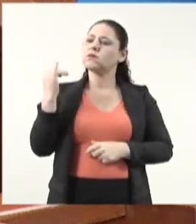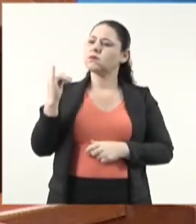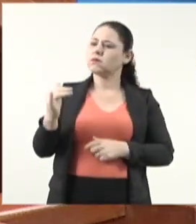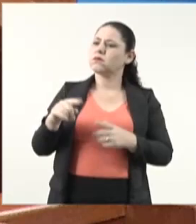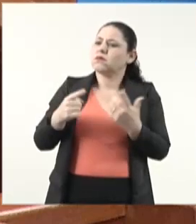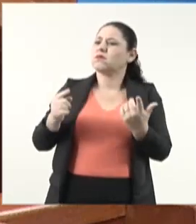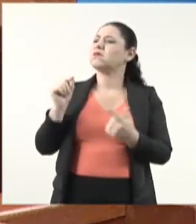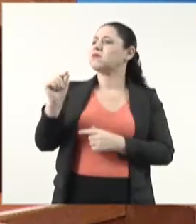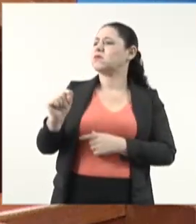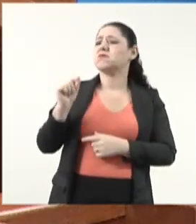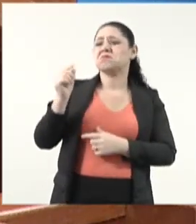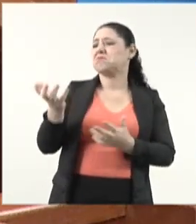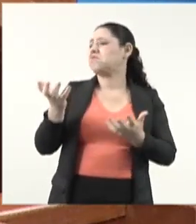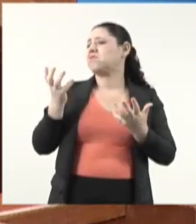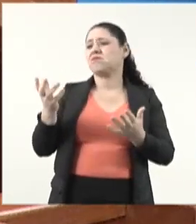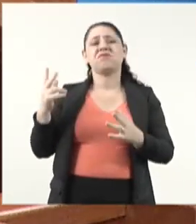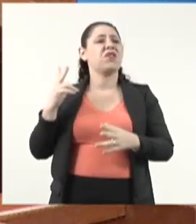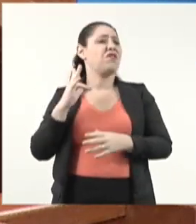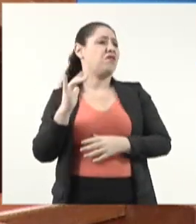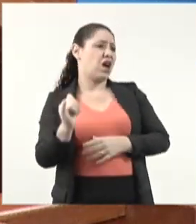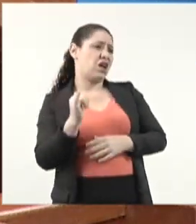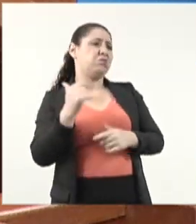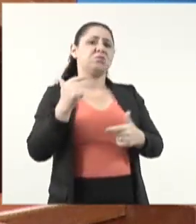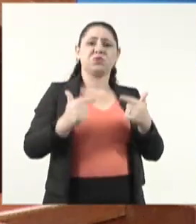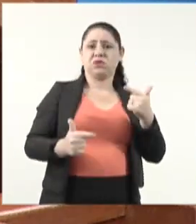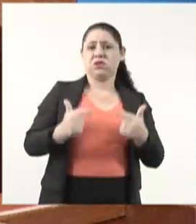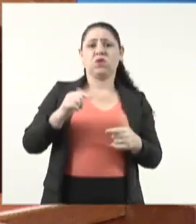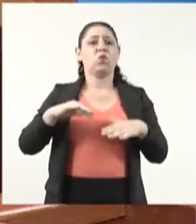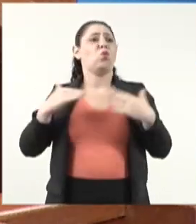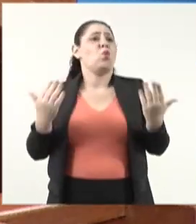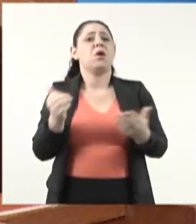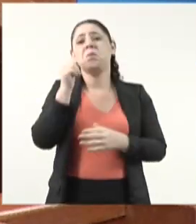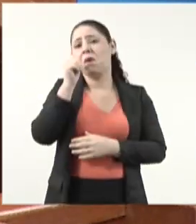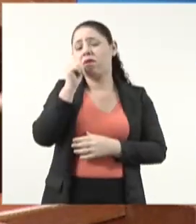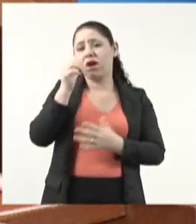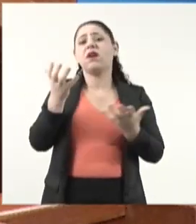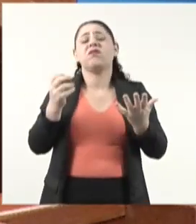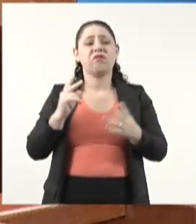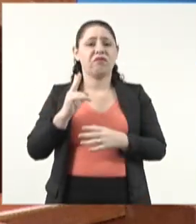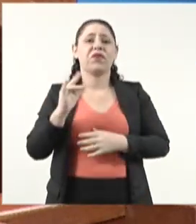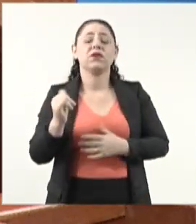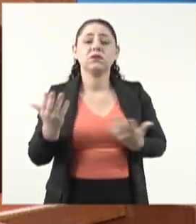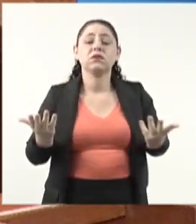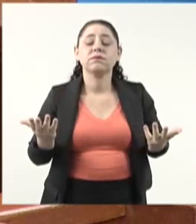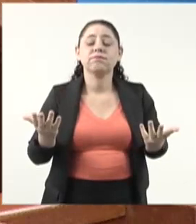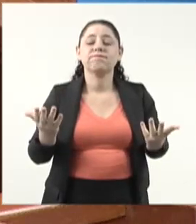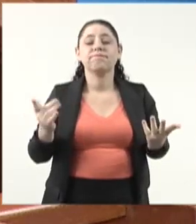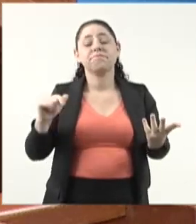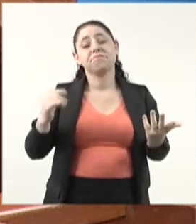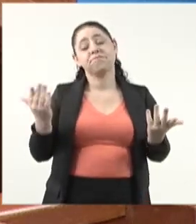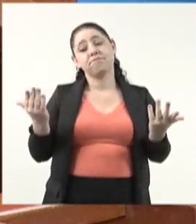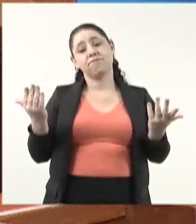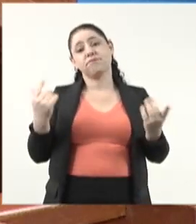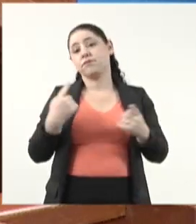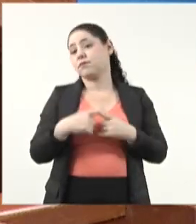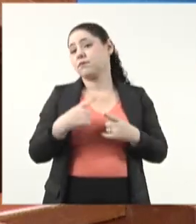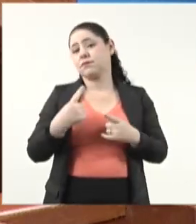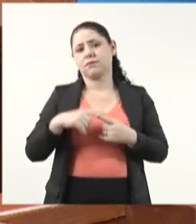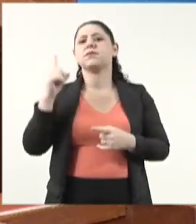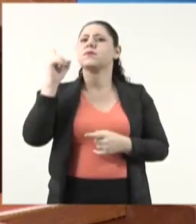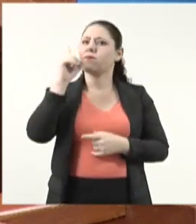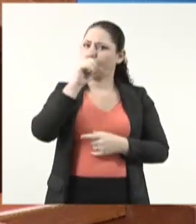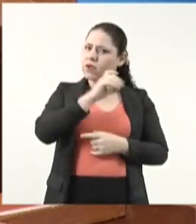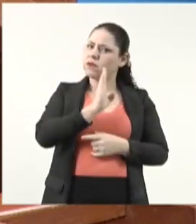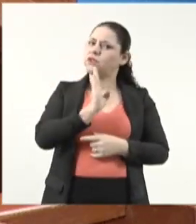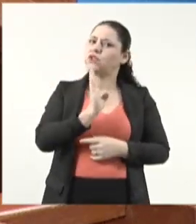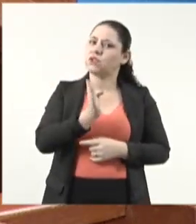mas quem é que vai querer ir para a política, Luísa? Qual mulher vai querer ir para a política? Não é? Porque é muito